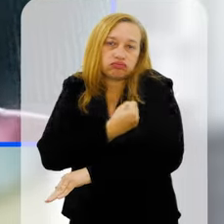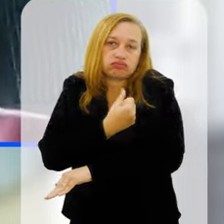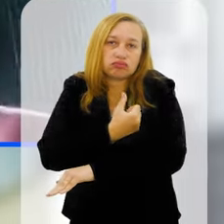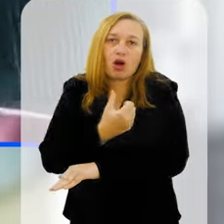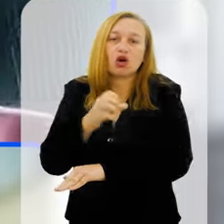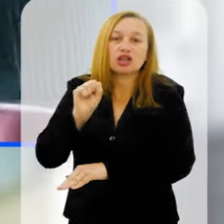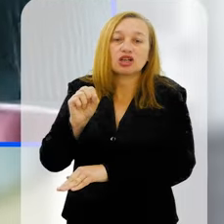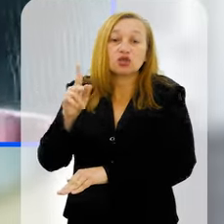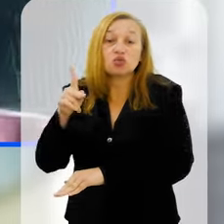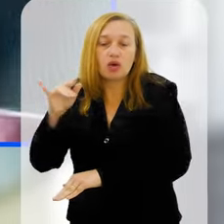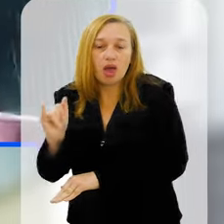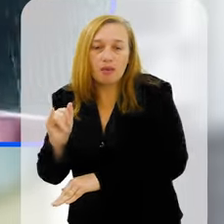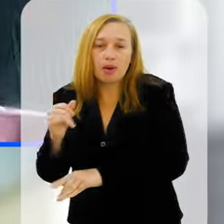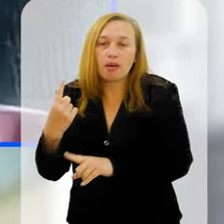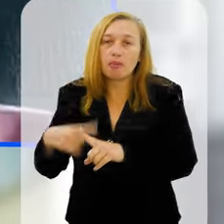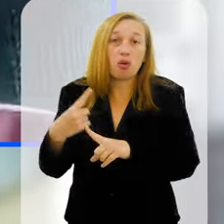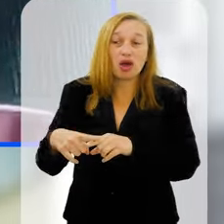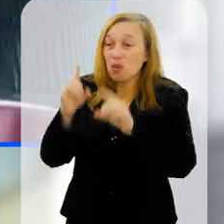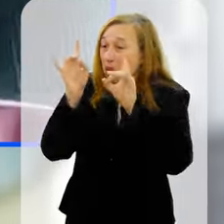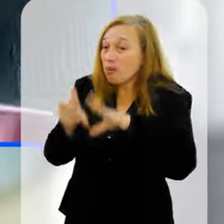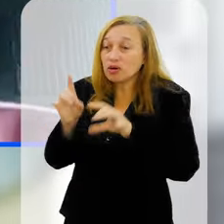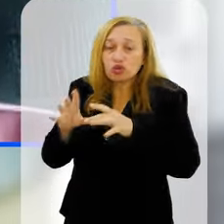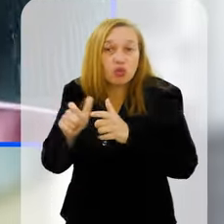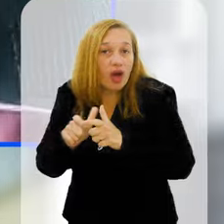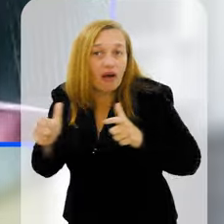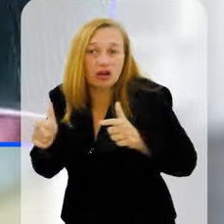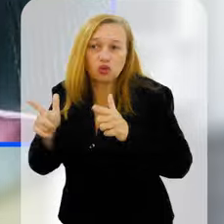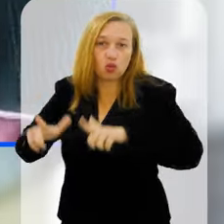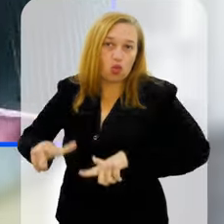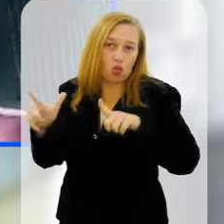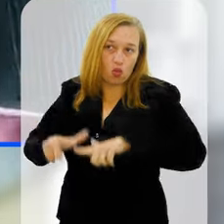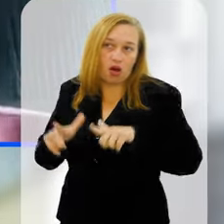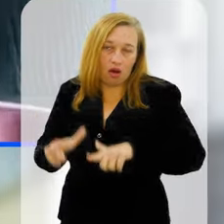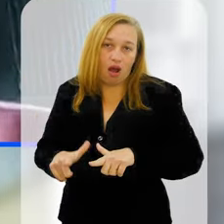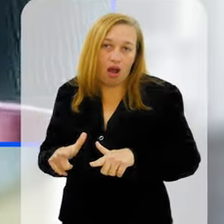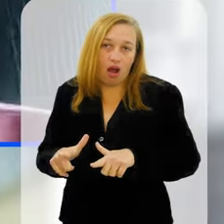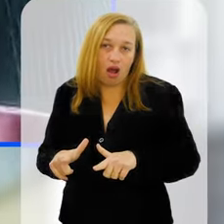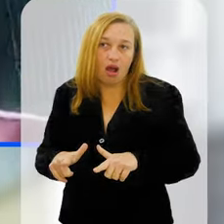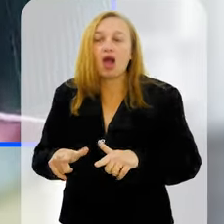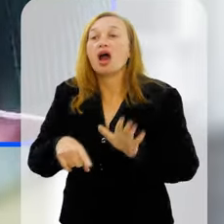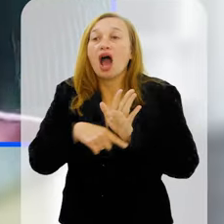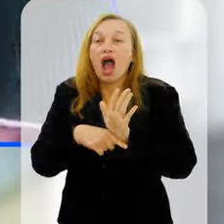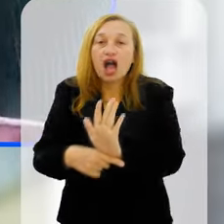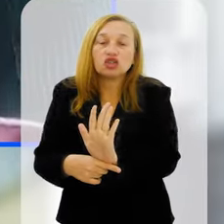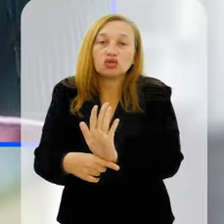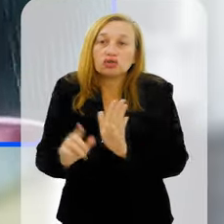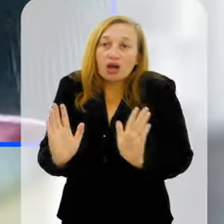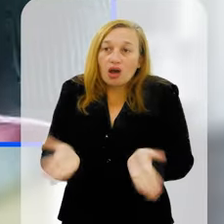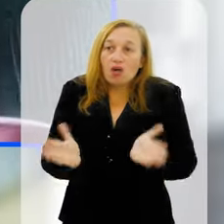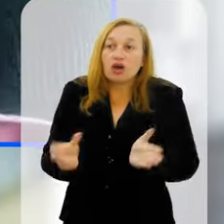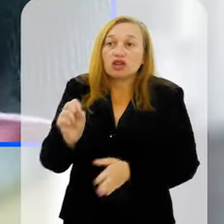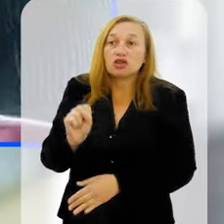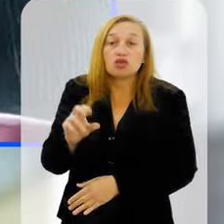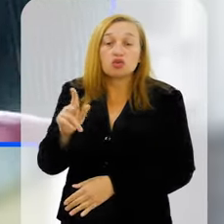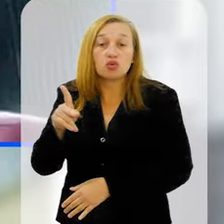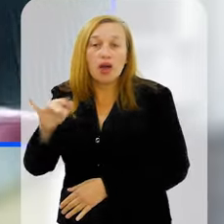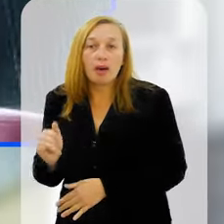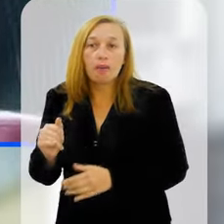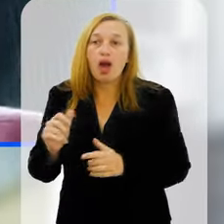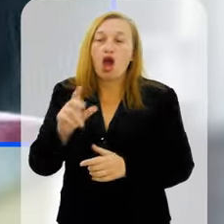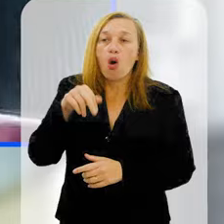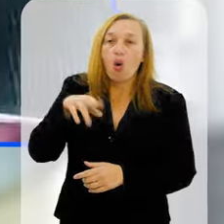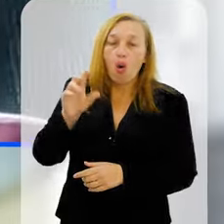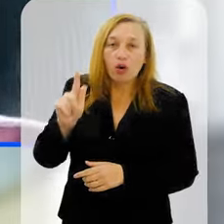E eu defendo, né, particularmente com o prefeito, que a ajuda seja em caráter permanente agora em relação à SUIPA,